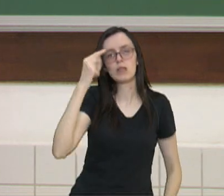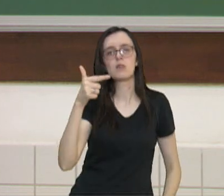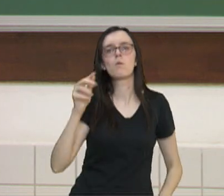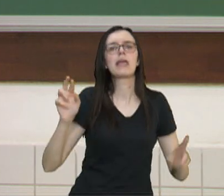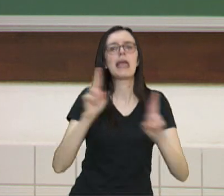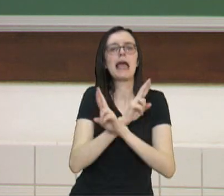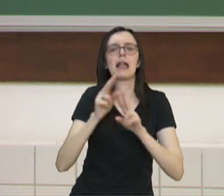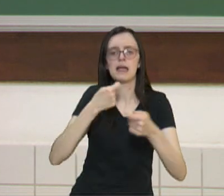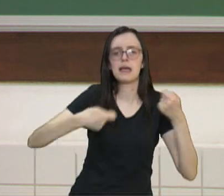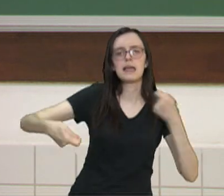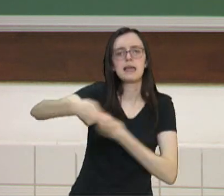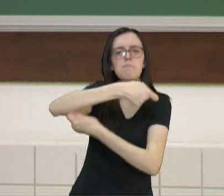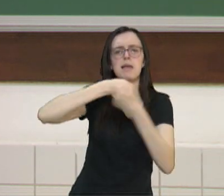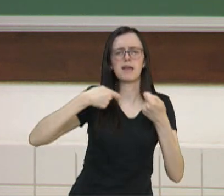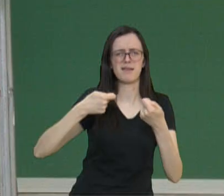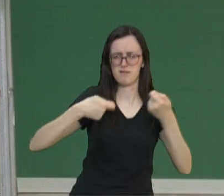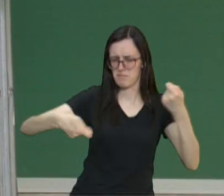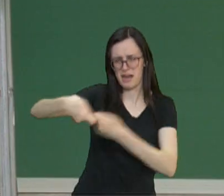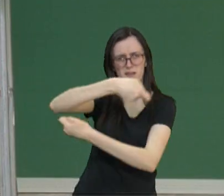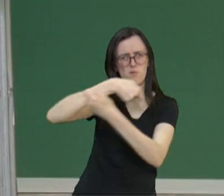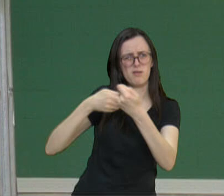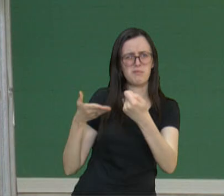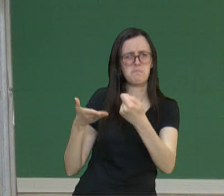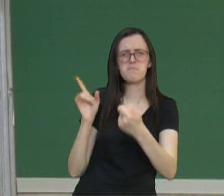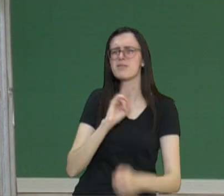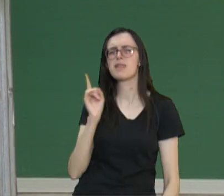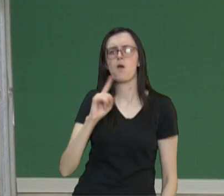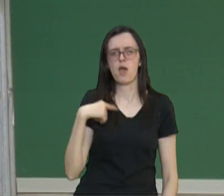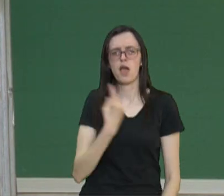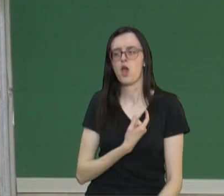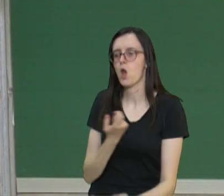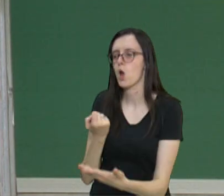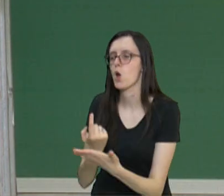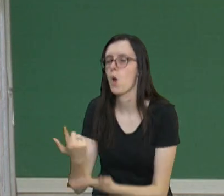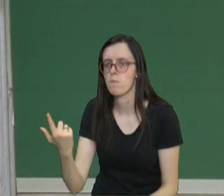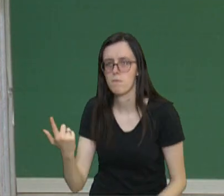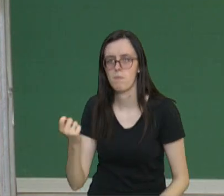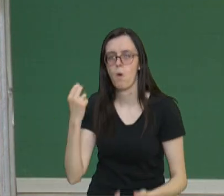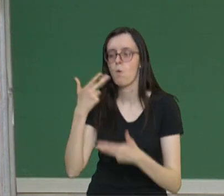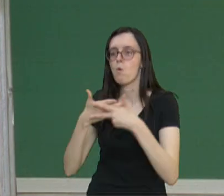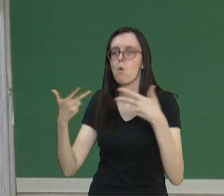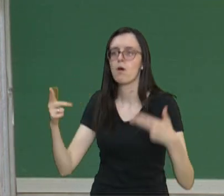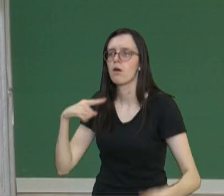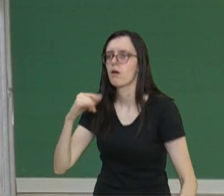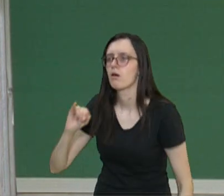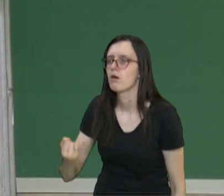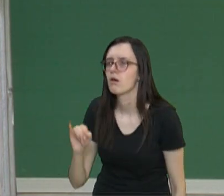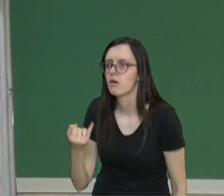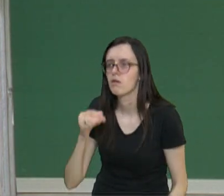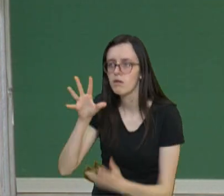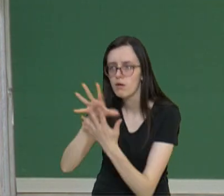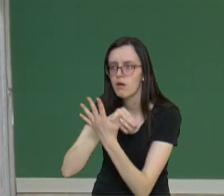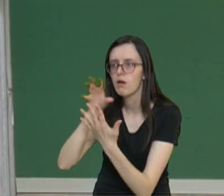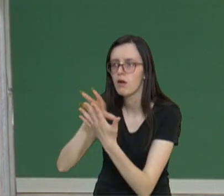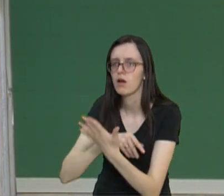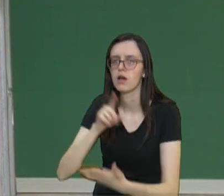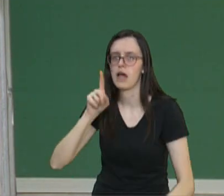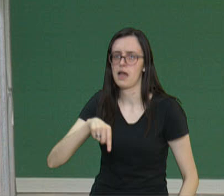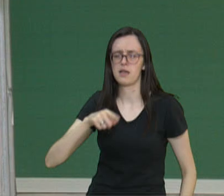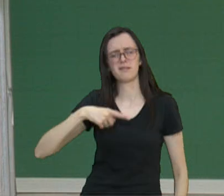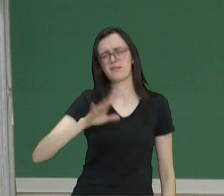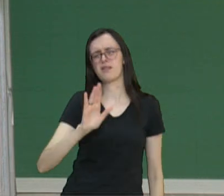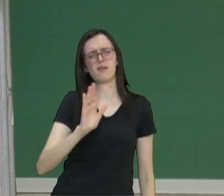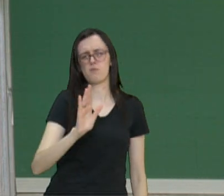com mercadoria. Isso aqui significaria que o que a gente compra da mídia, por exemplo, para representar como nosso, é o